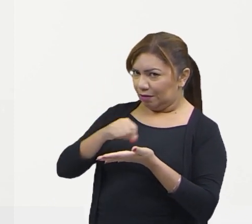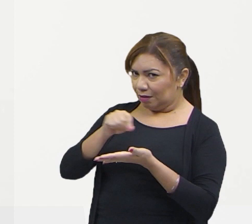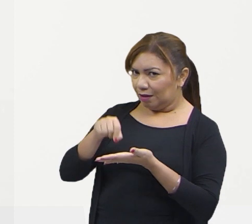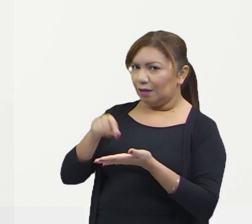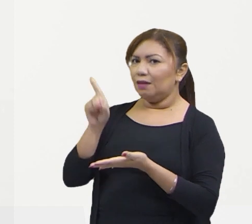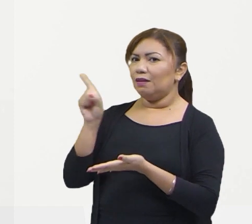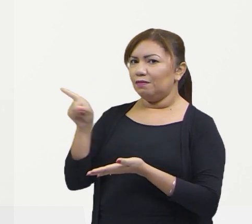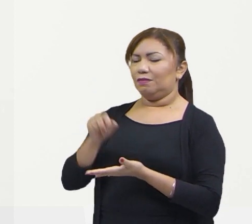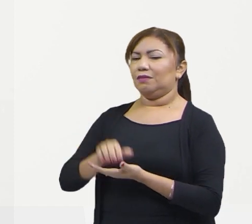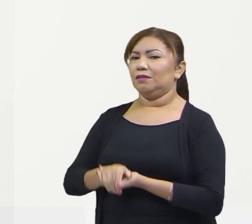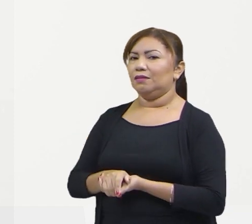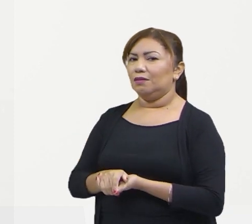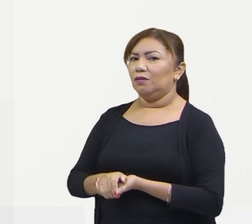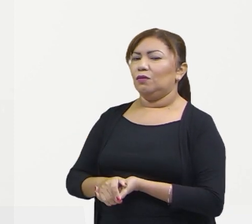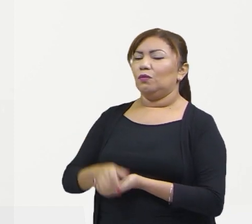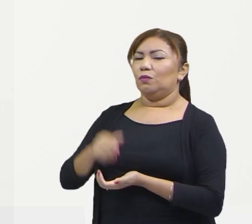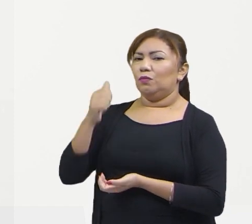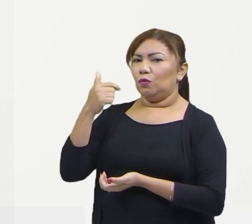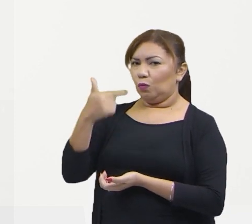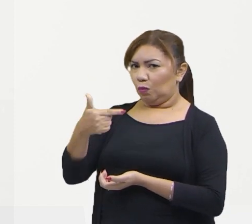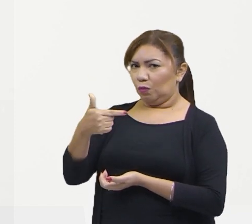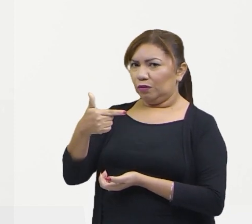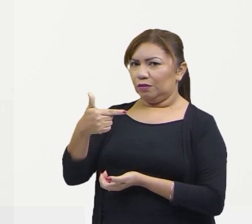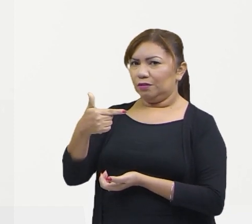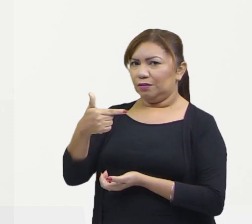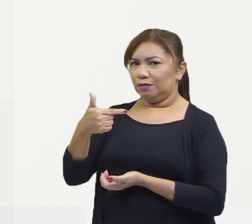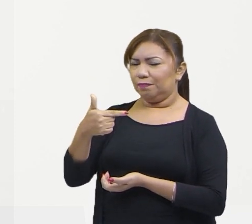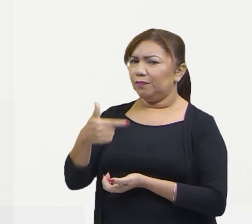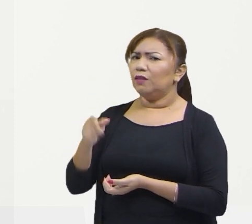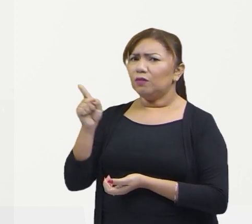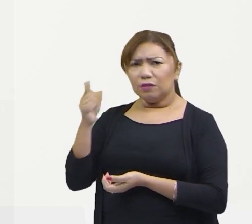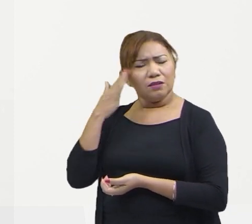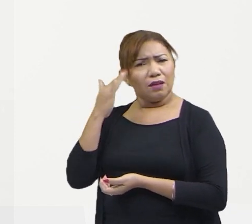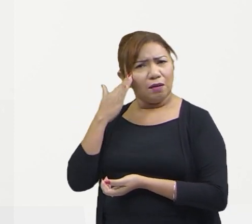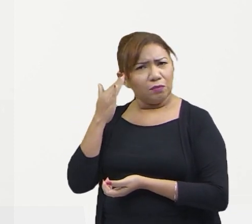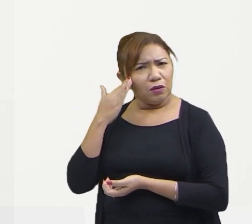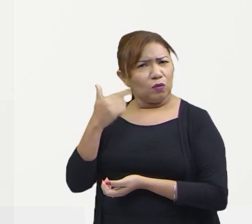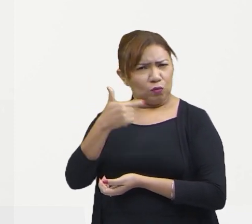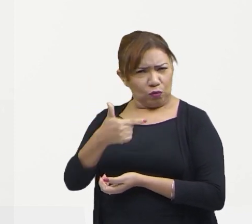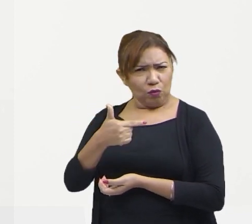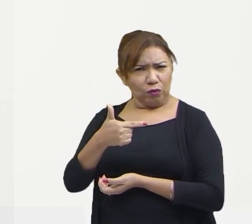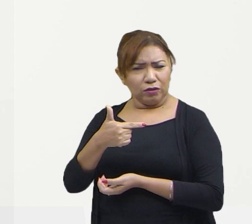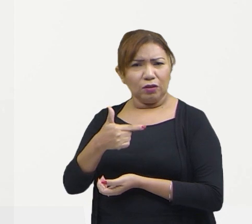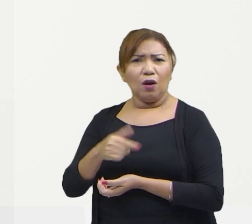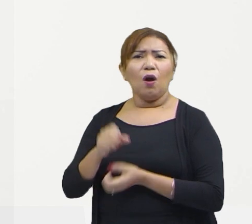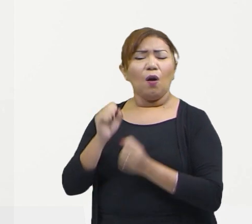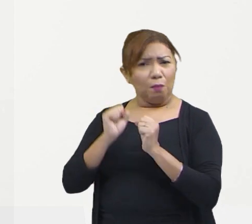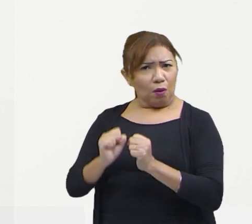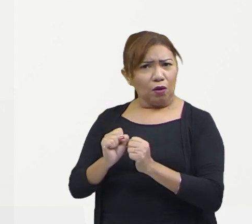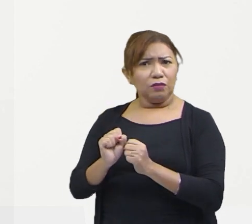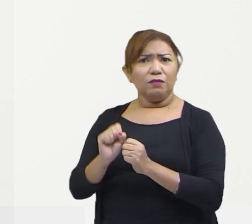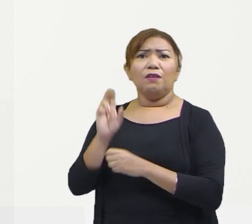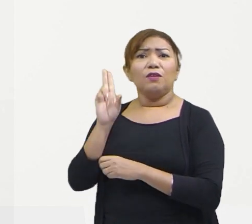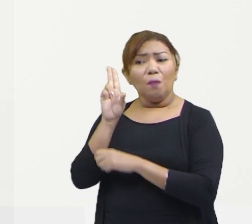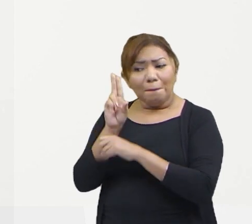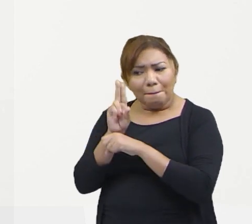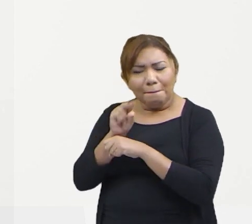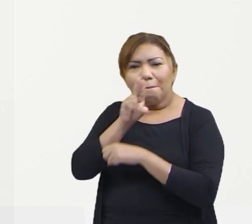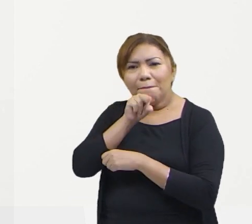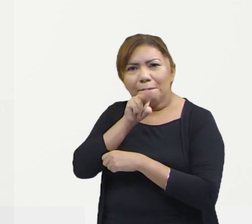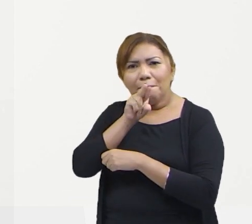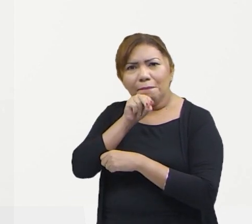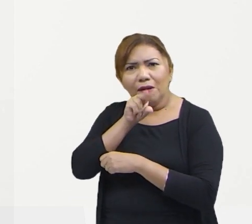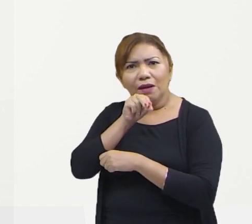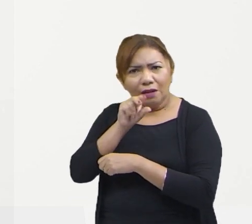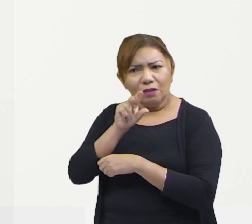2. O numeral 2. Vocês sabiam que o numeral 2 eu posso fazer um patinho com ele? Vamos